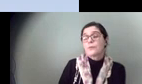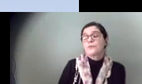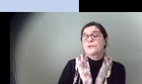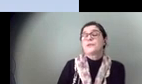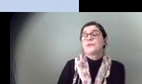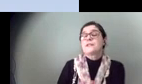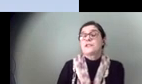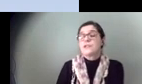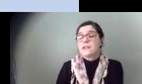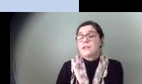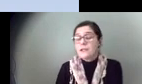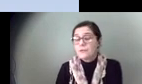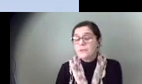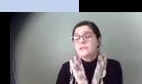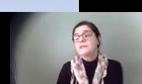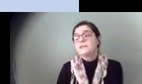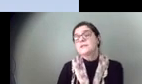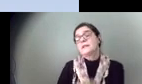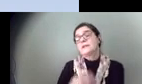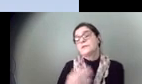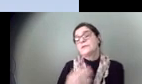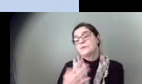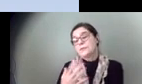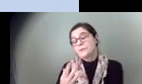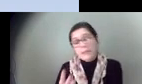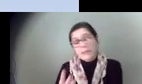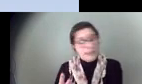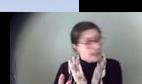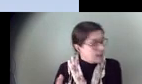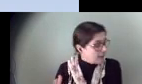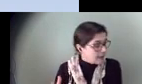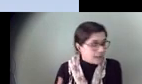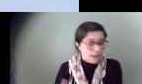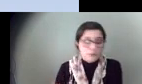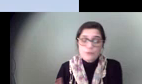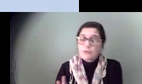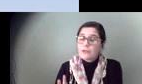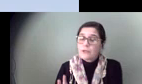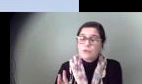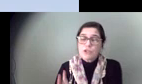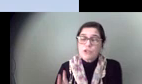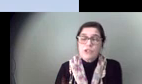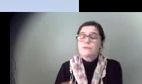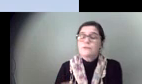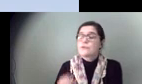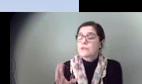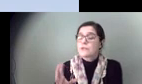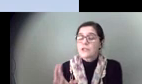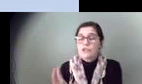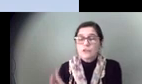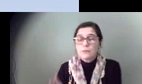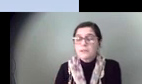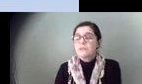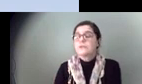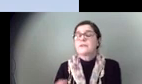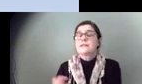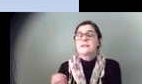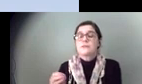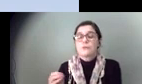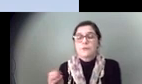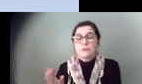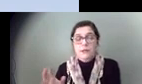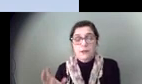com o professor, esse agendamento antes, né, onde foram elencados os objetivos, tudo certinho, o plano